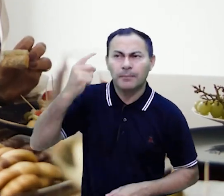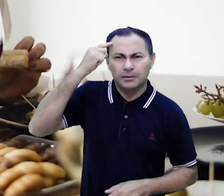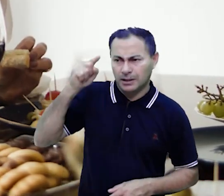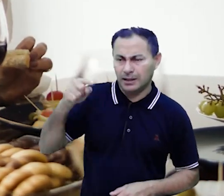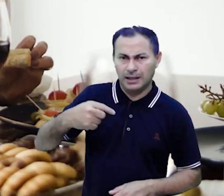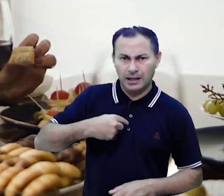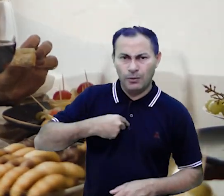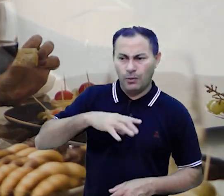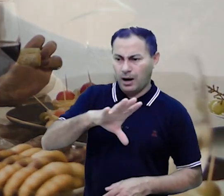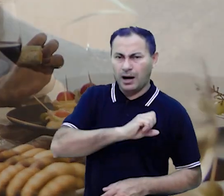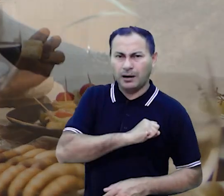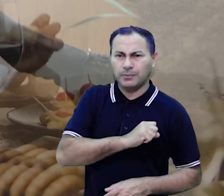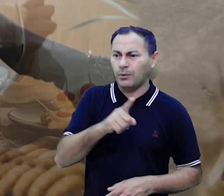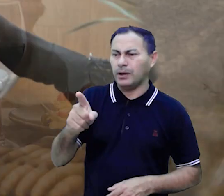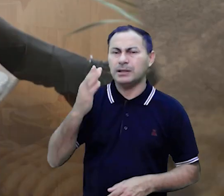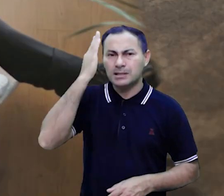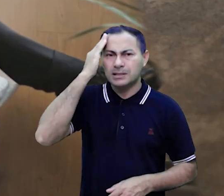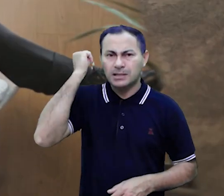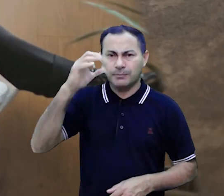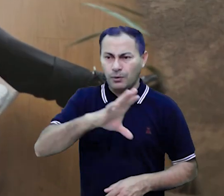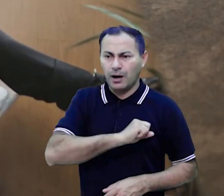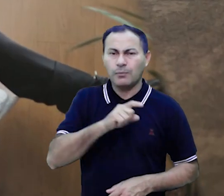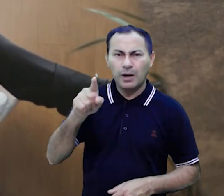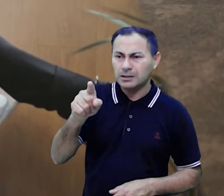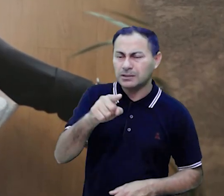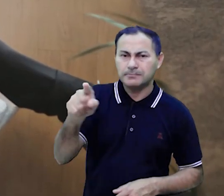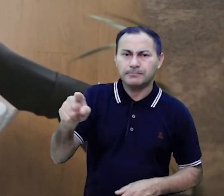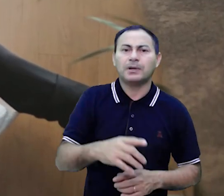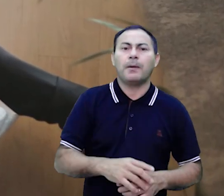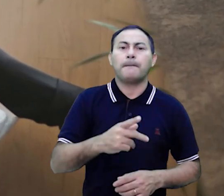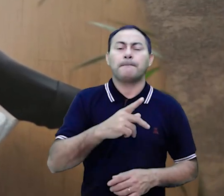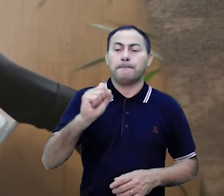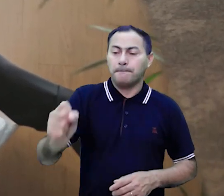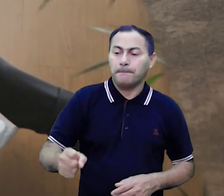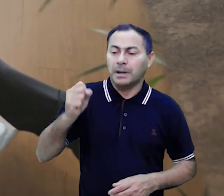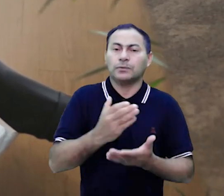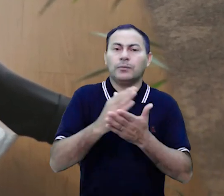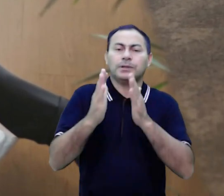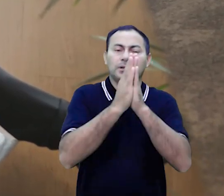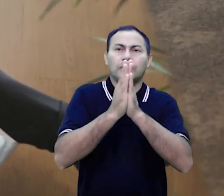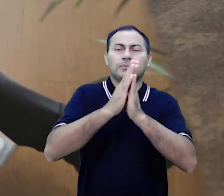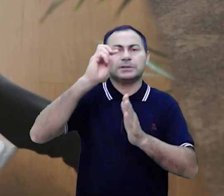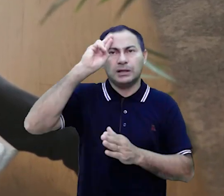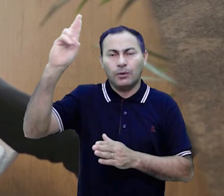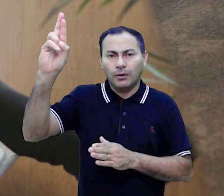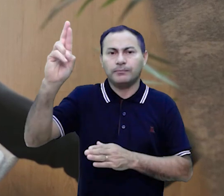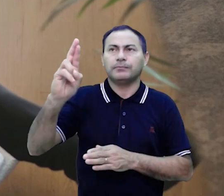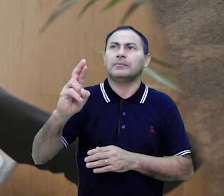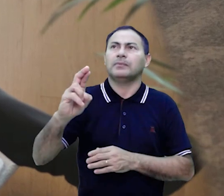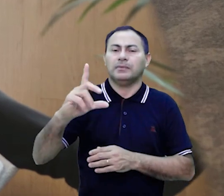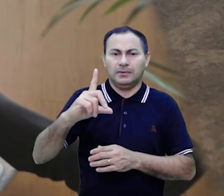pensou: será que eu o amo? Será que ele sabe que eu o amo? Então o pastor começou a orar: